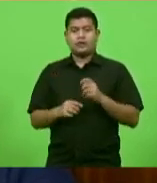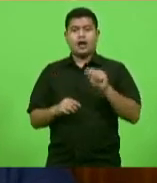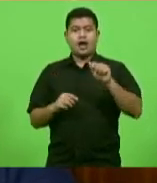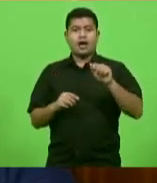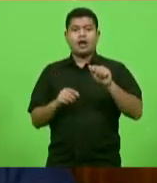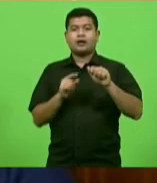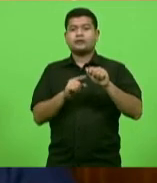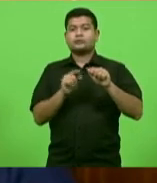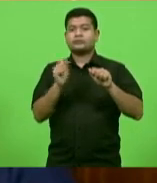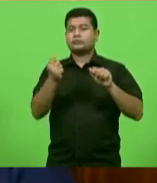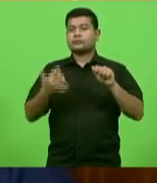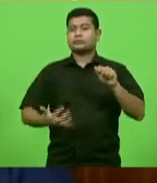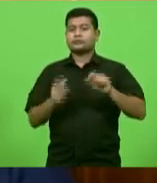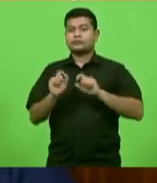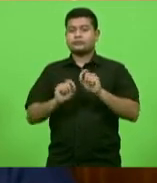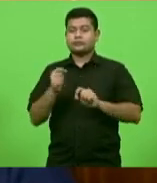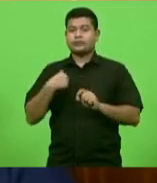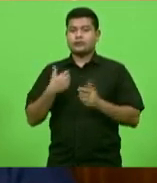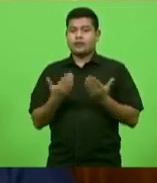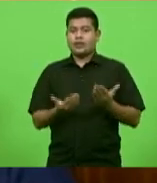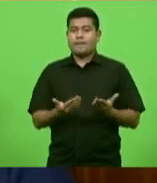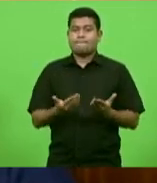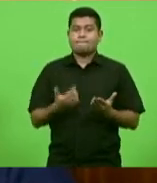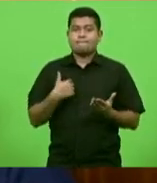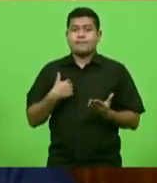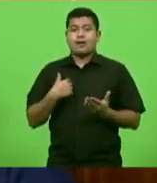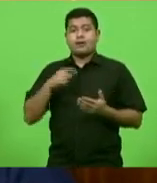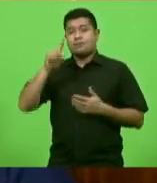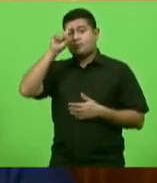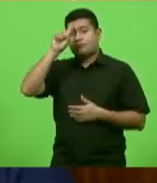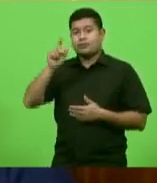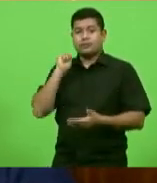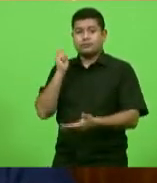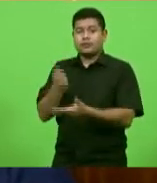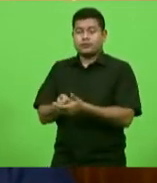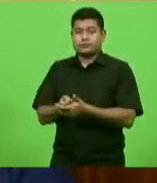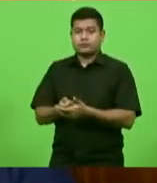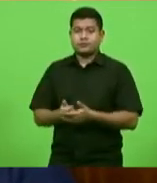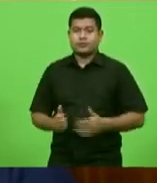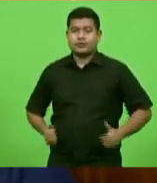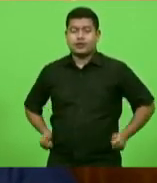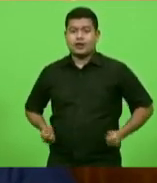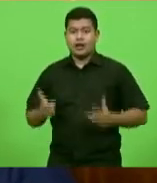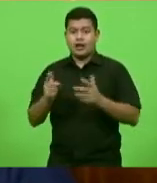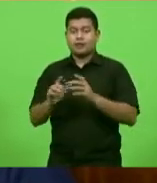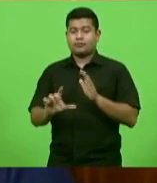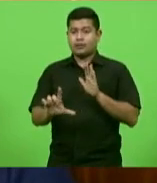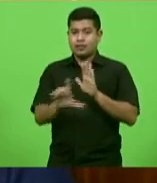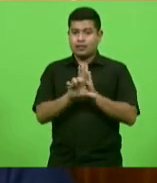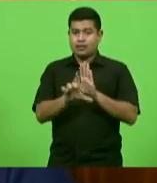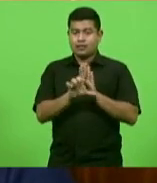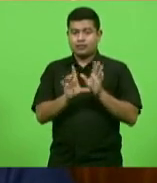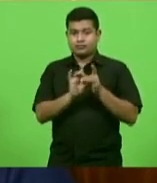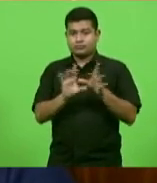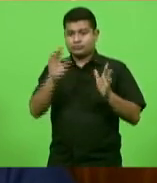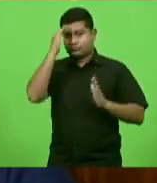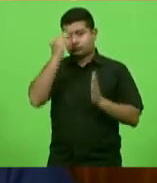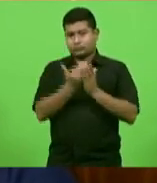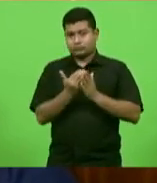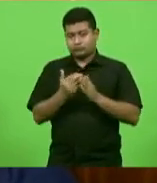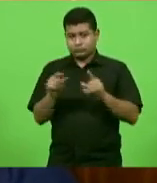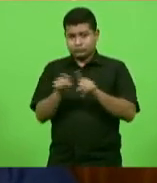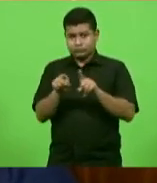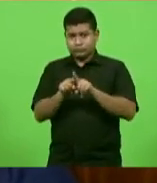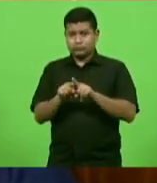Letra A, ordenação de despesa não autorizada por lei e sem observância dos regramentos